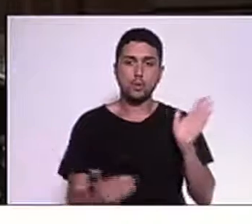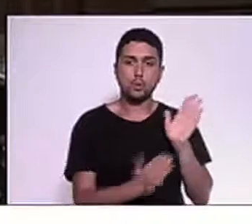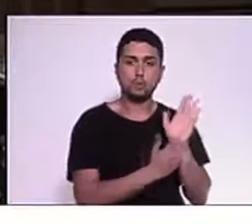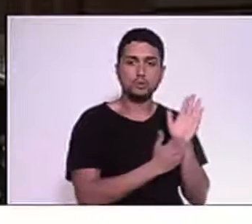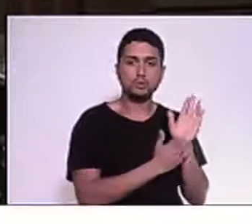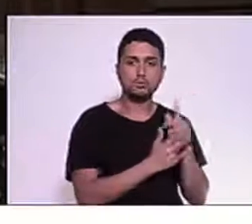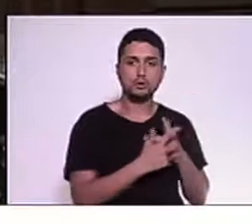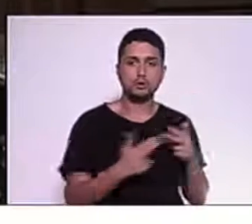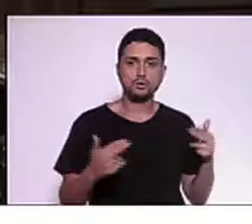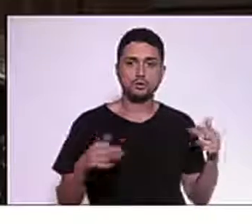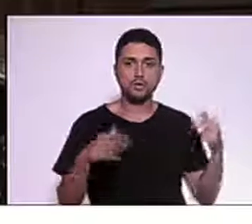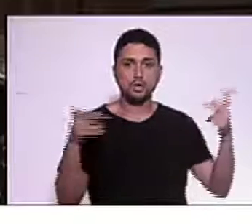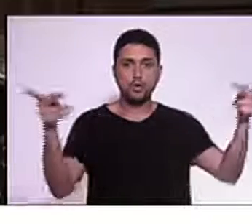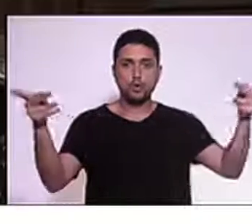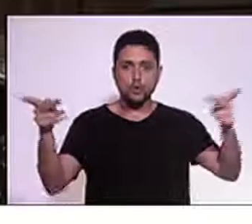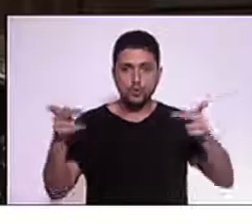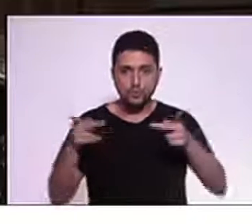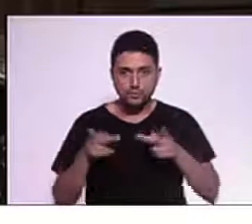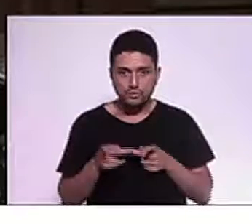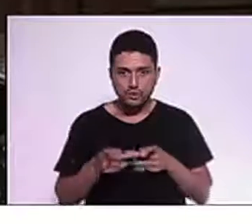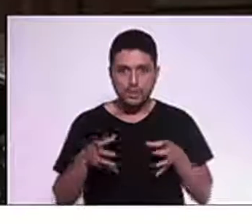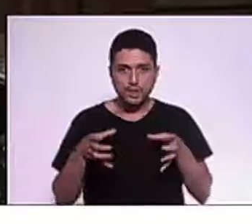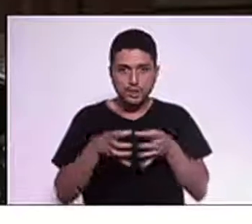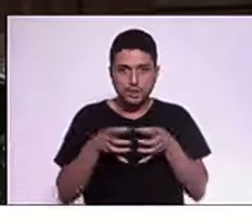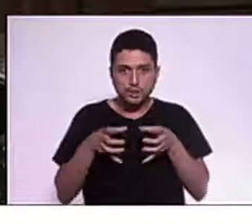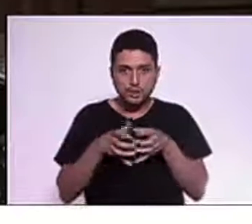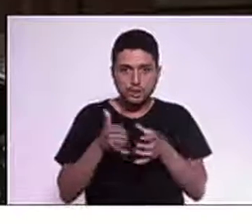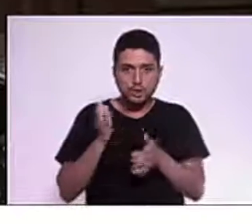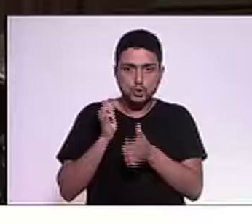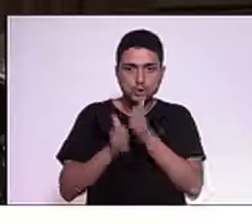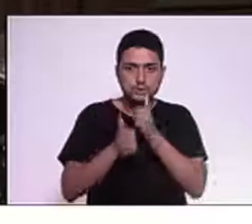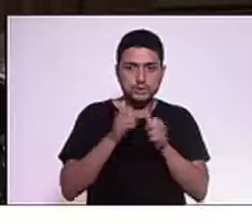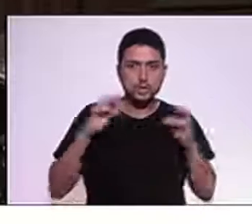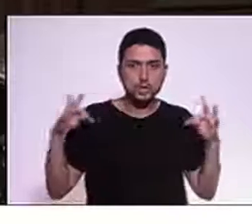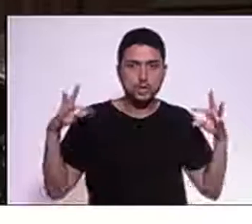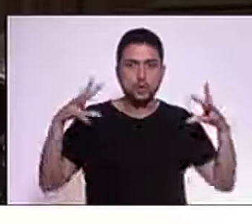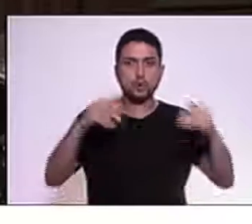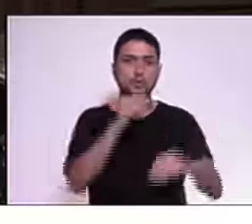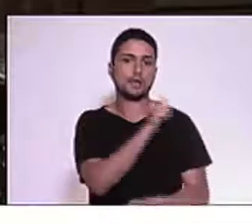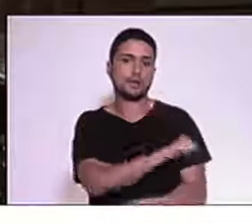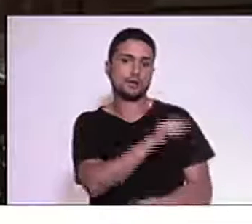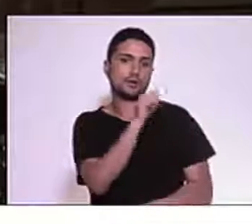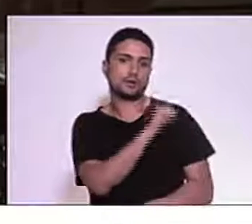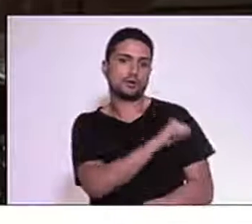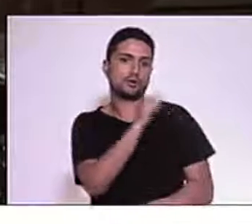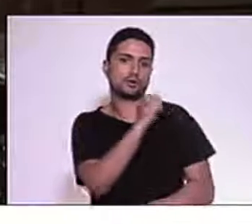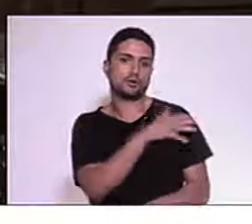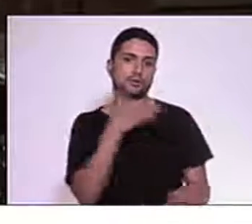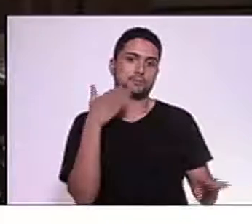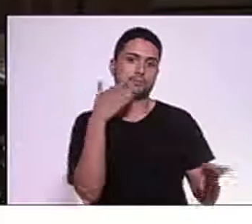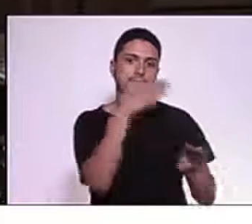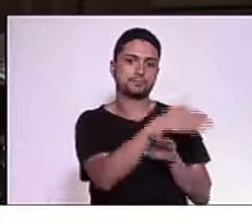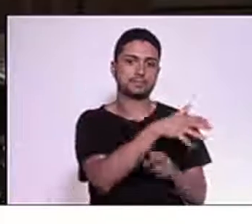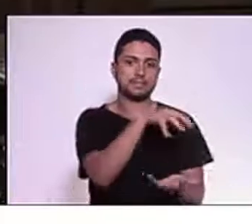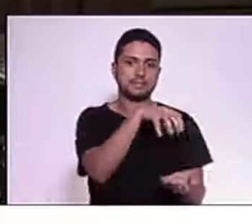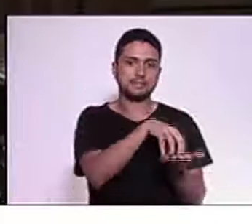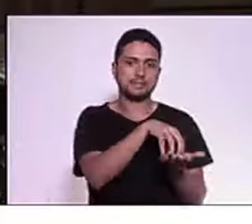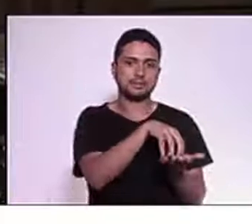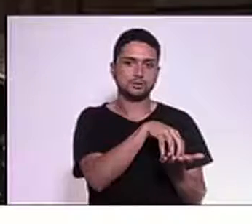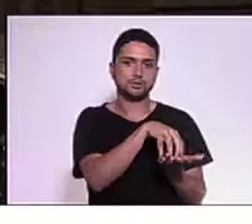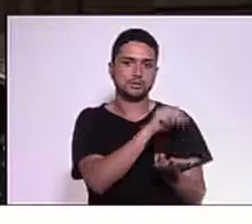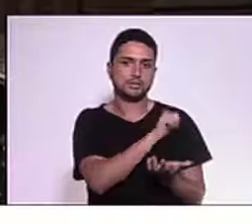convidar toda a torcida, todos os cariocas, para comparecerem no dia